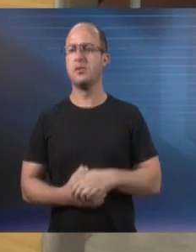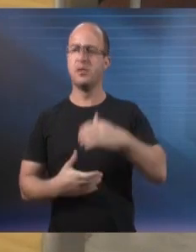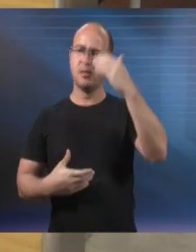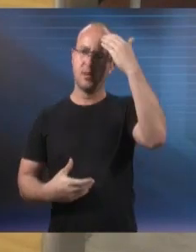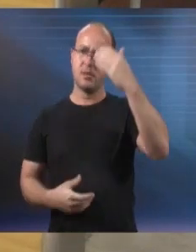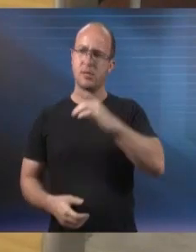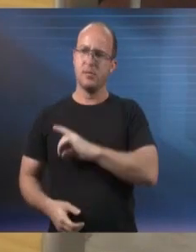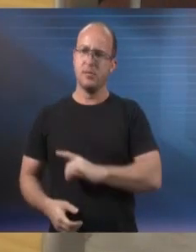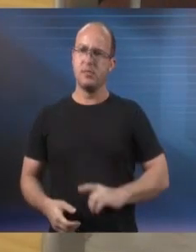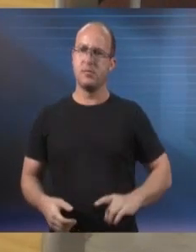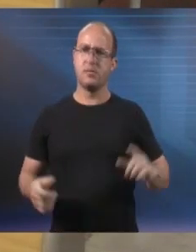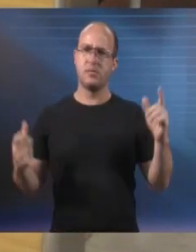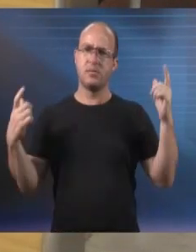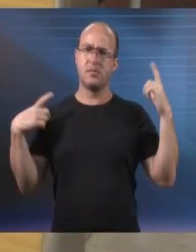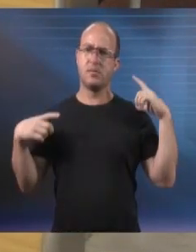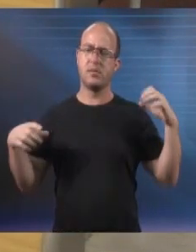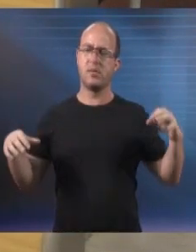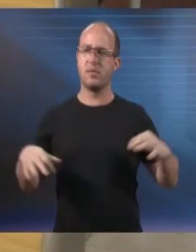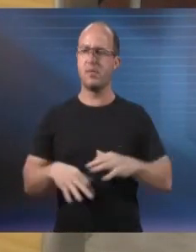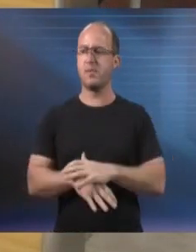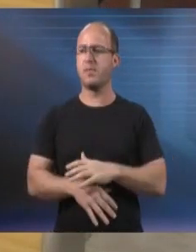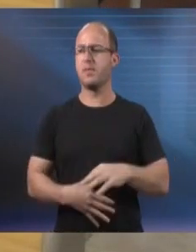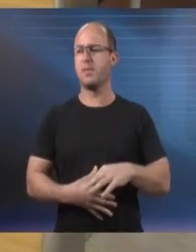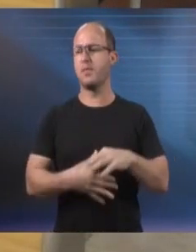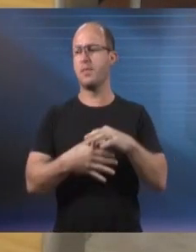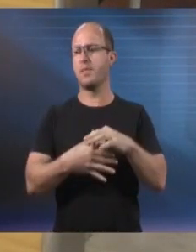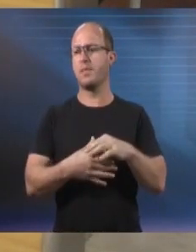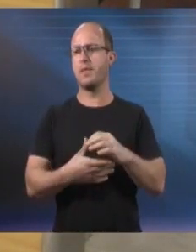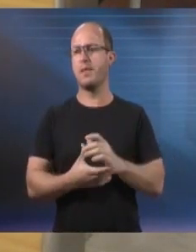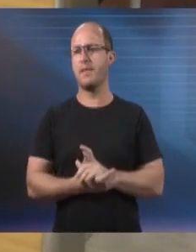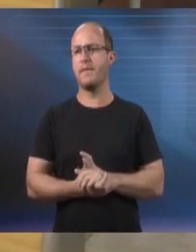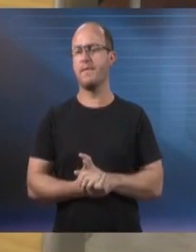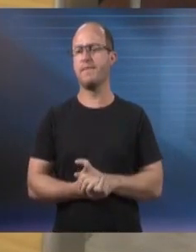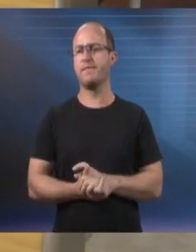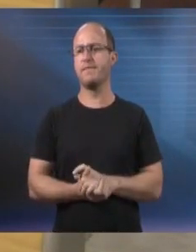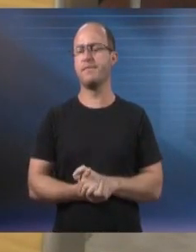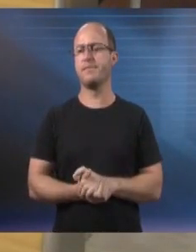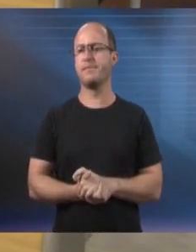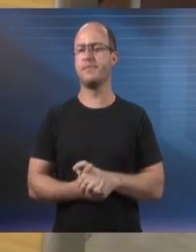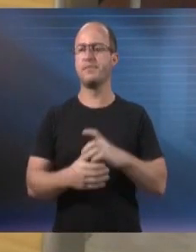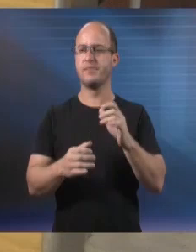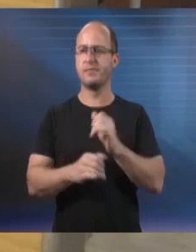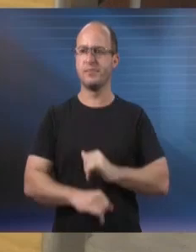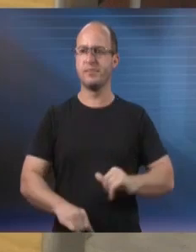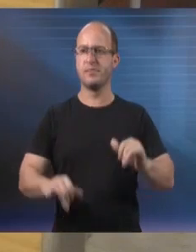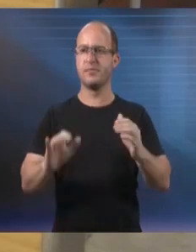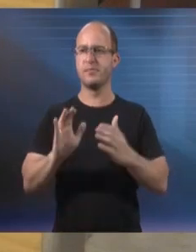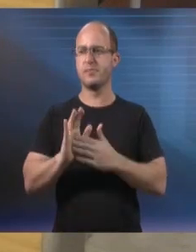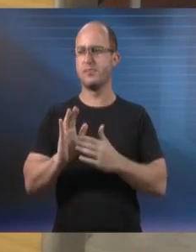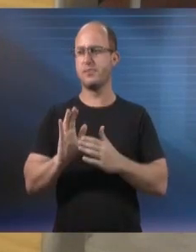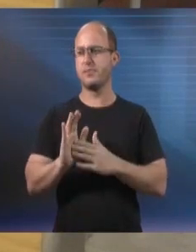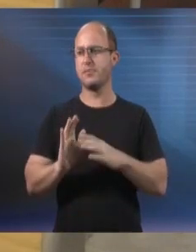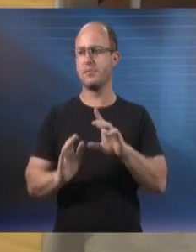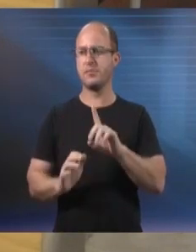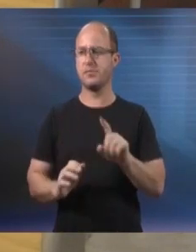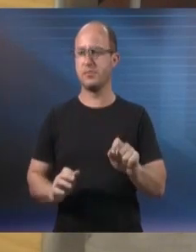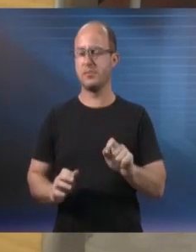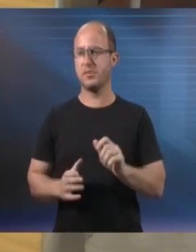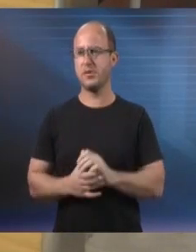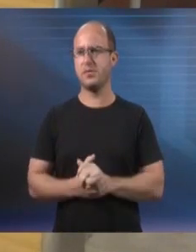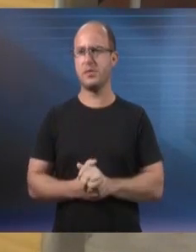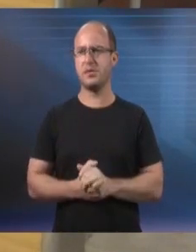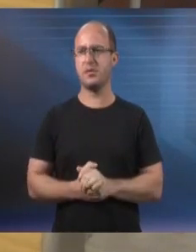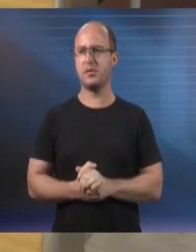Obrigado, deputado Luiz Eduardo. Está encerrado o horário das lideranças. Anuncio a pauta da ordem do dia da sessão